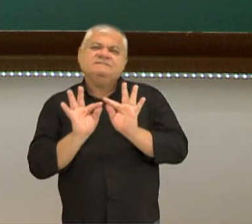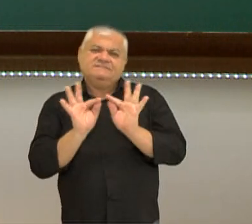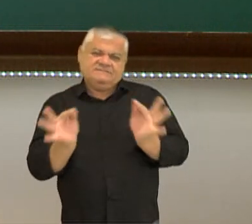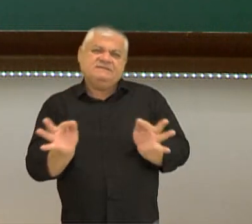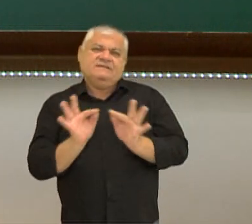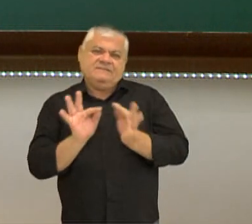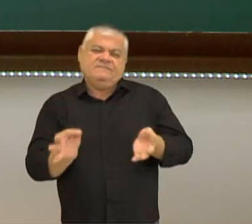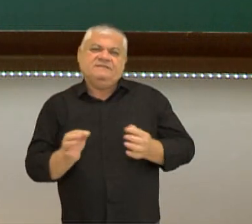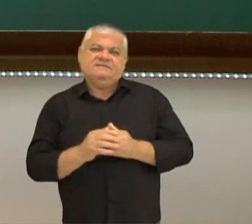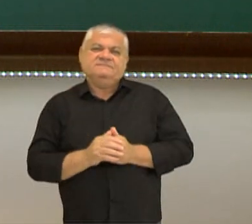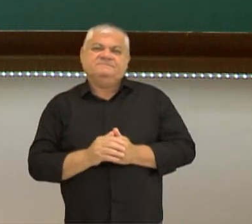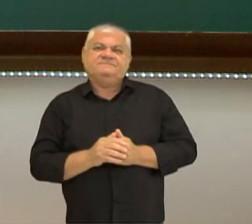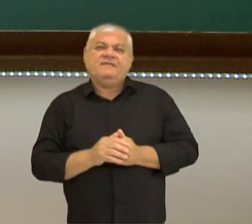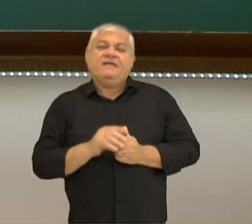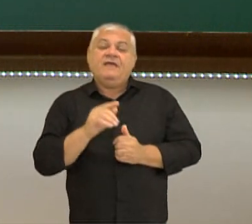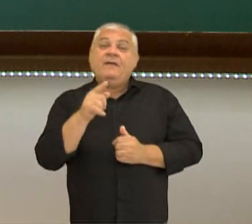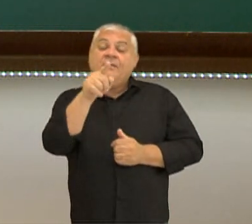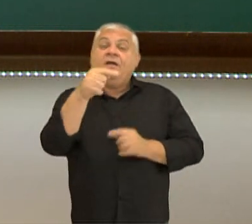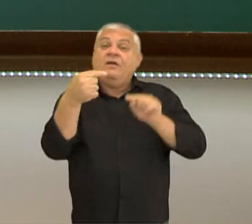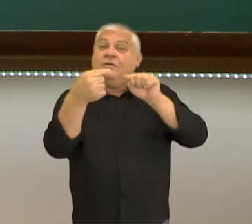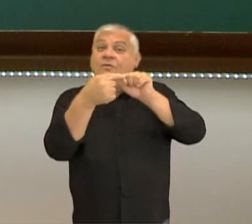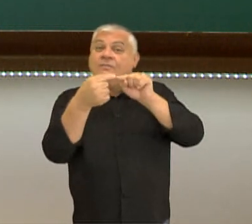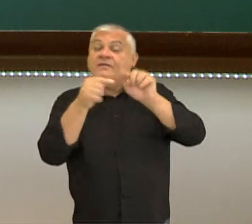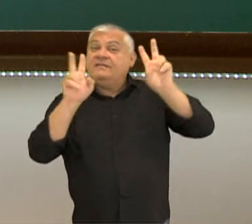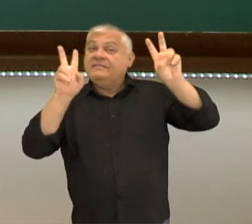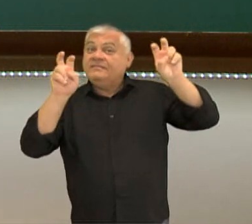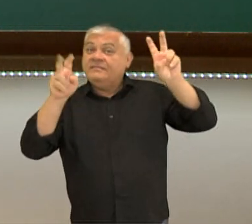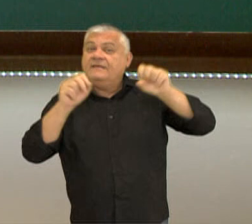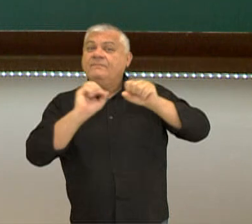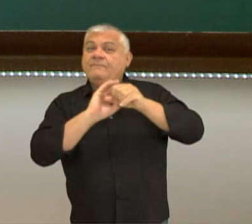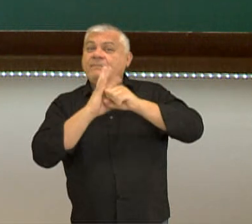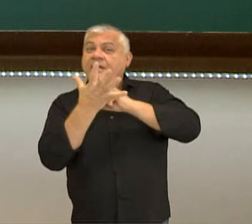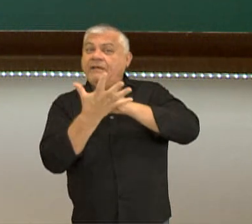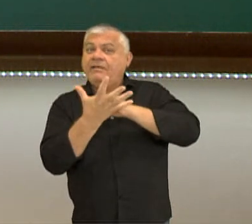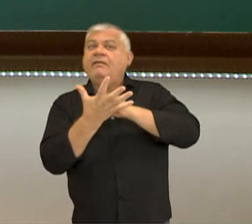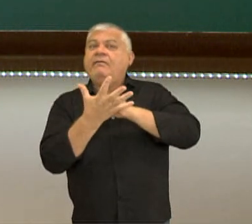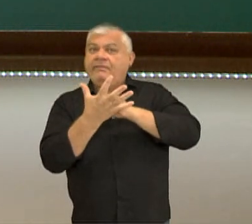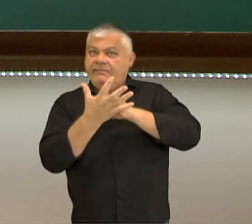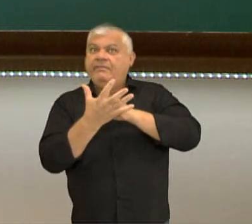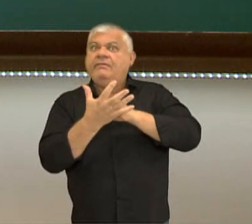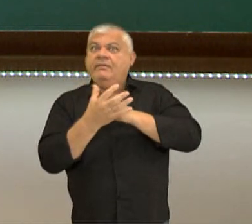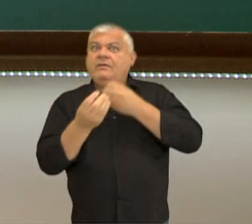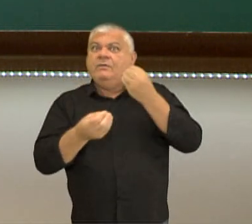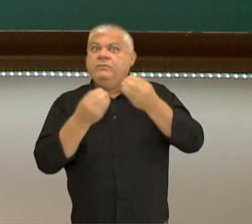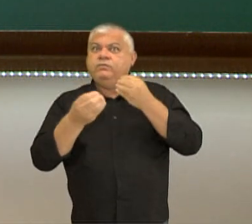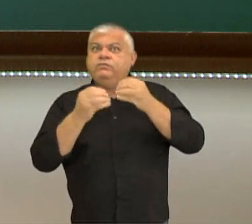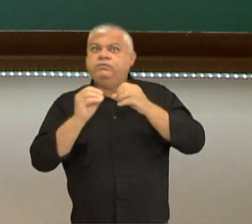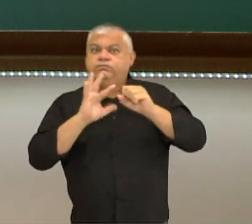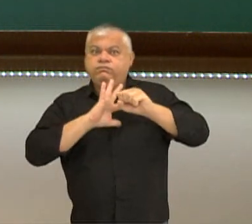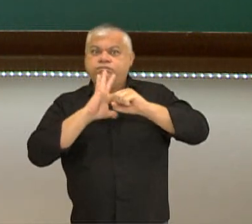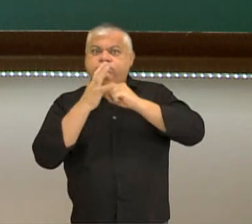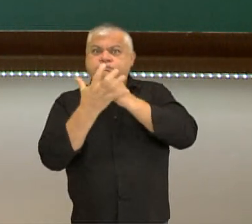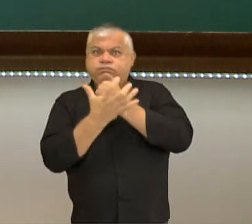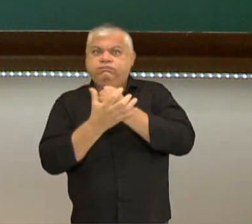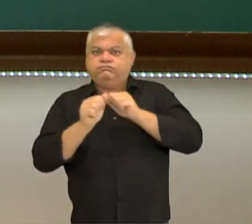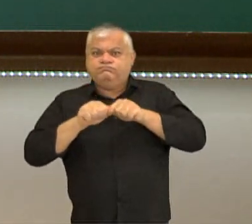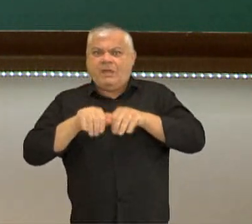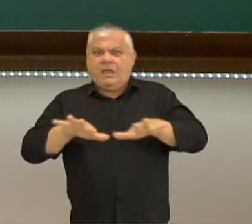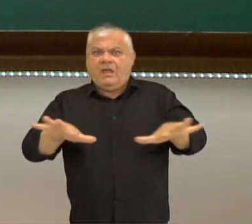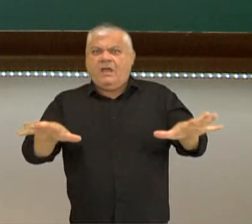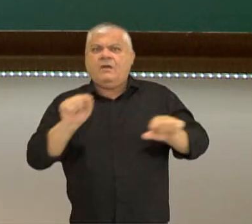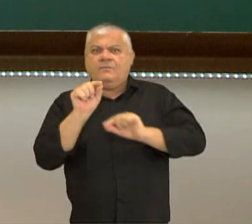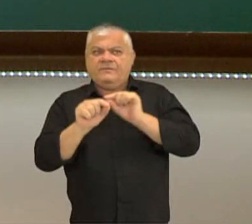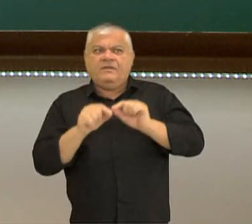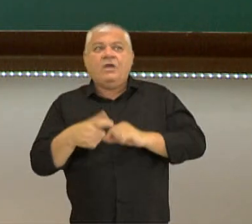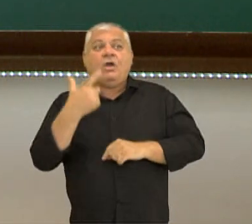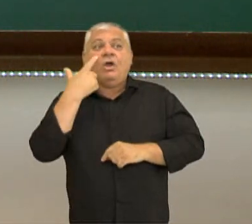simples, a ver com o nosso tema aí de pandemia. Já que estamos em pandemia, o que a gente está rezando para vir logo, né? Rezando para